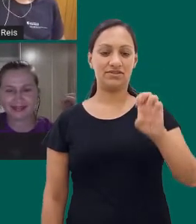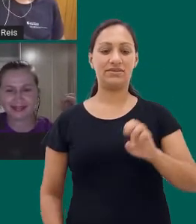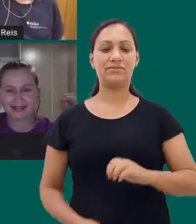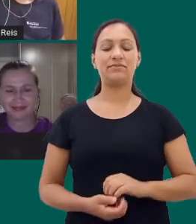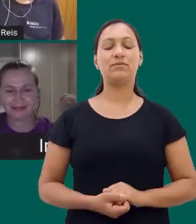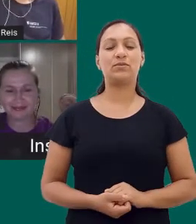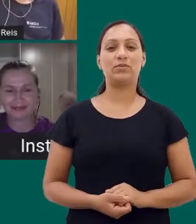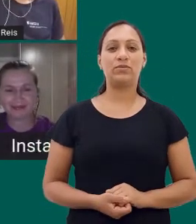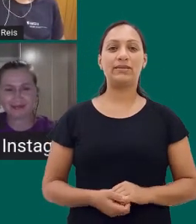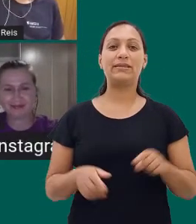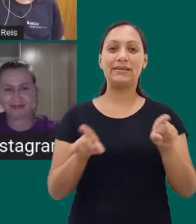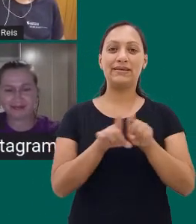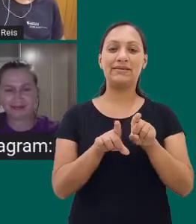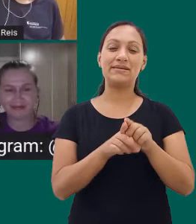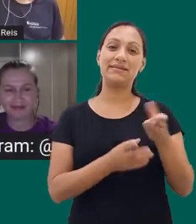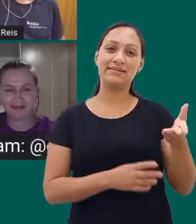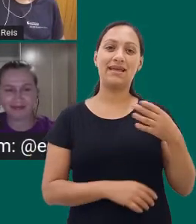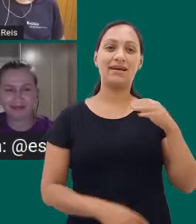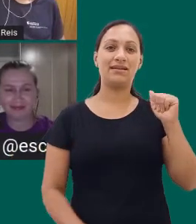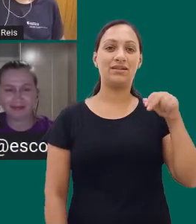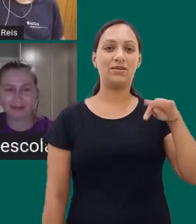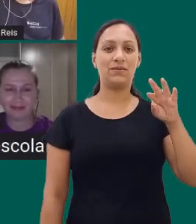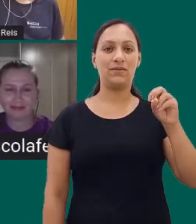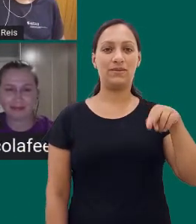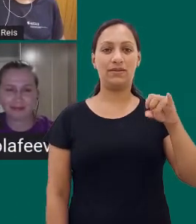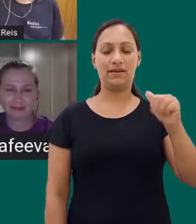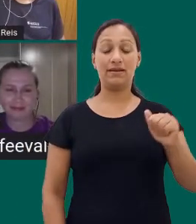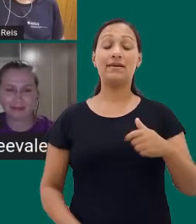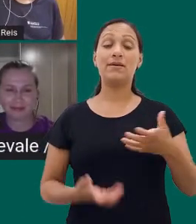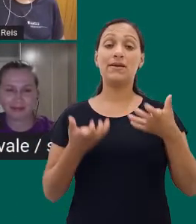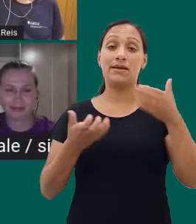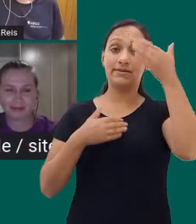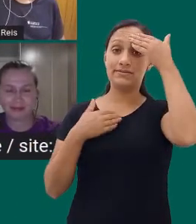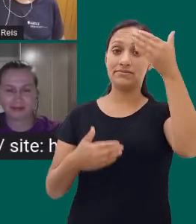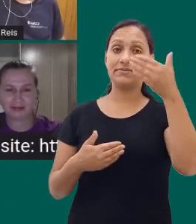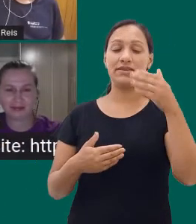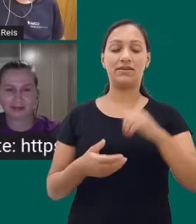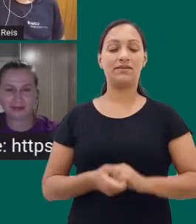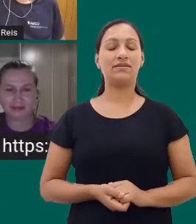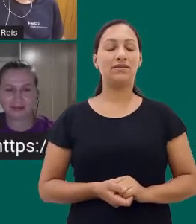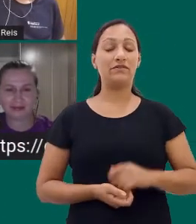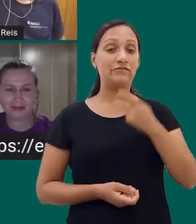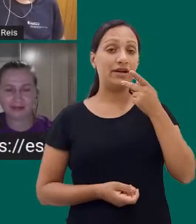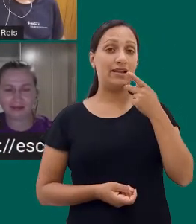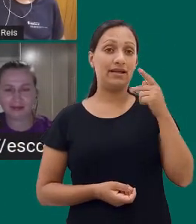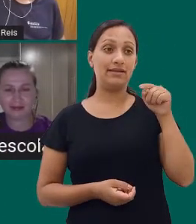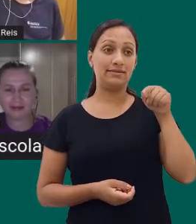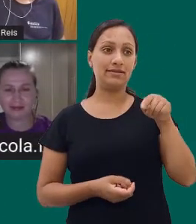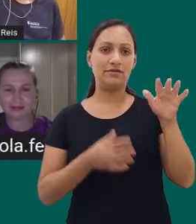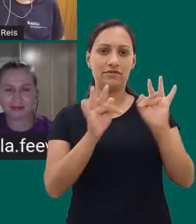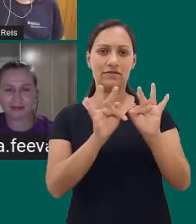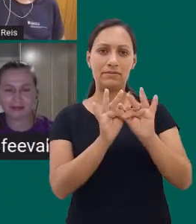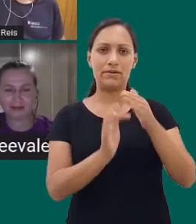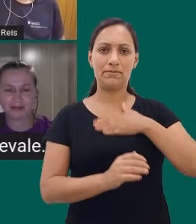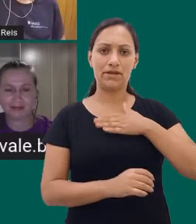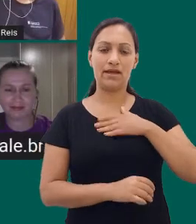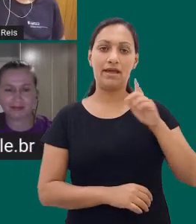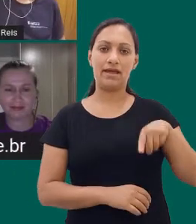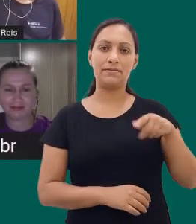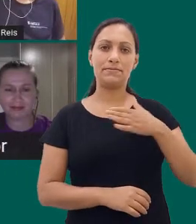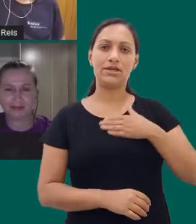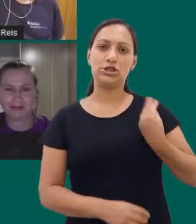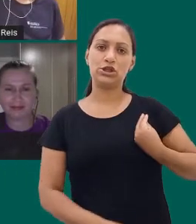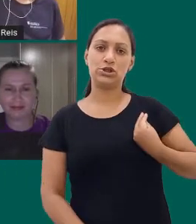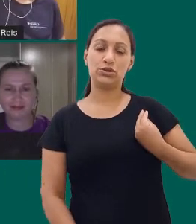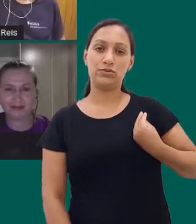da Antônia. Quero agradecer primeiro estar aqui e falar da Fevale. Para mim é falar muito da minha história de